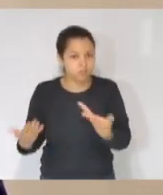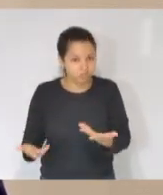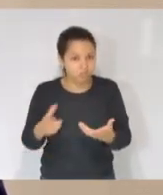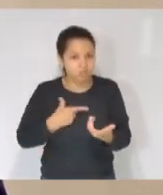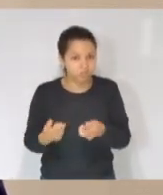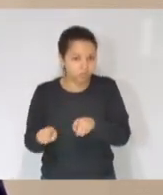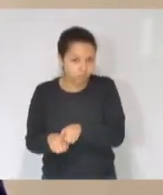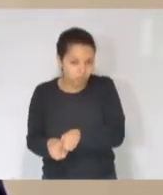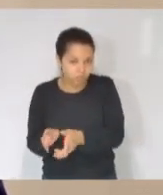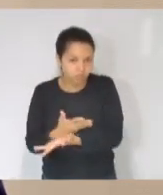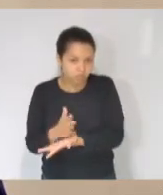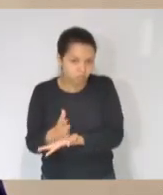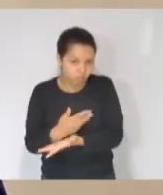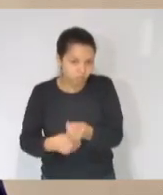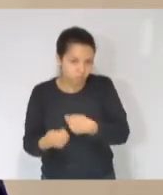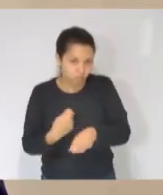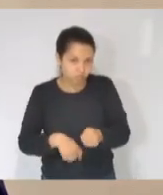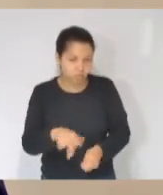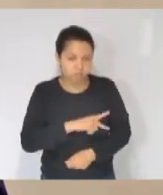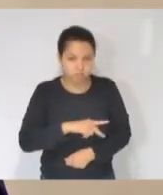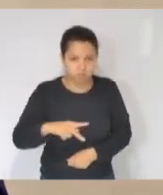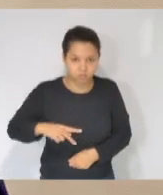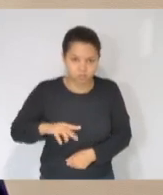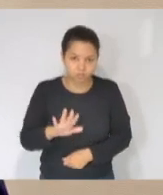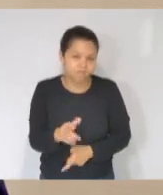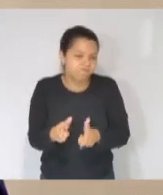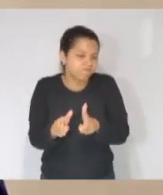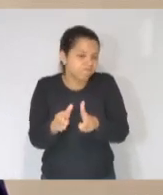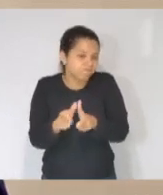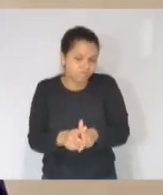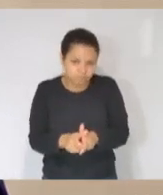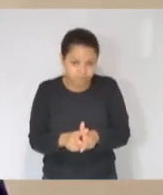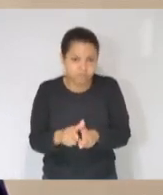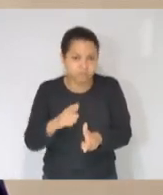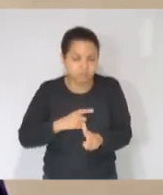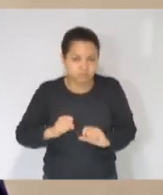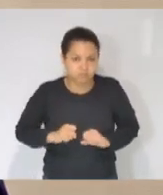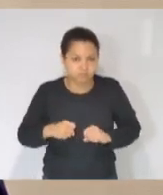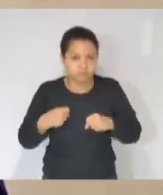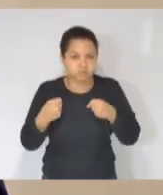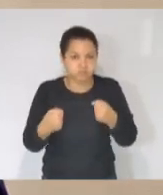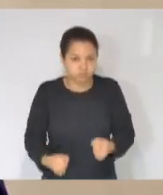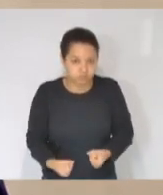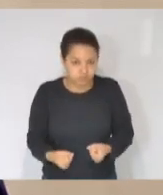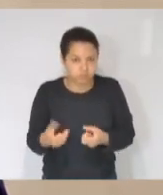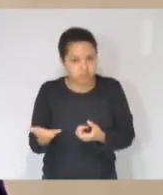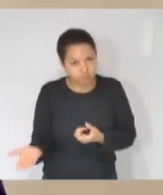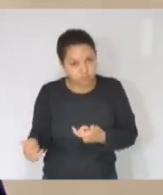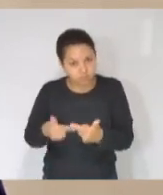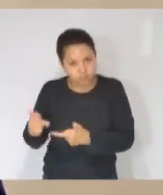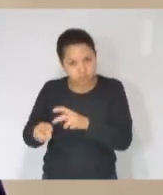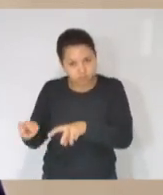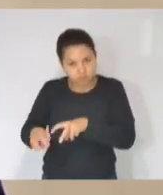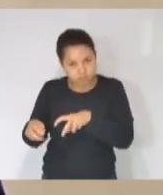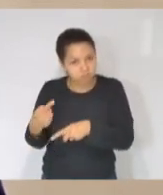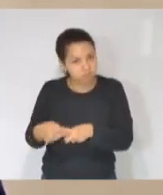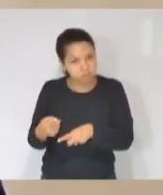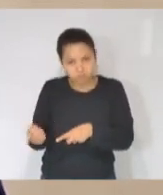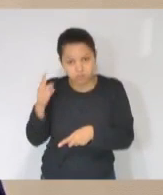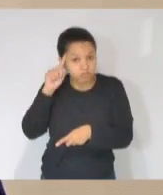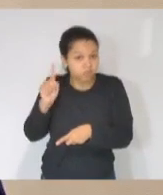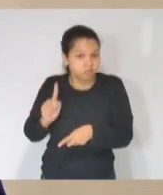parcerias da administração pública, mas muito pequena, né, para fazer a defesa destes agricultores, porque eles não sabiam para que